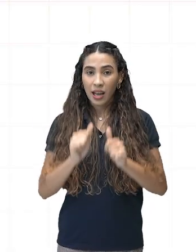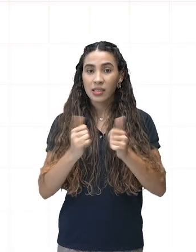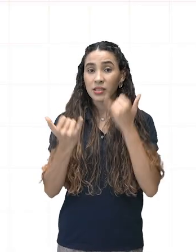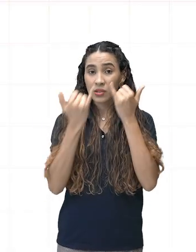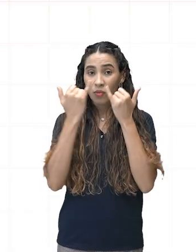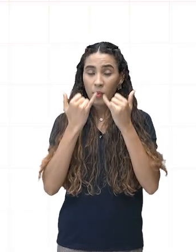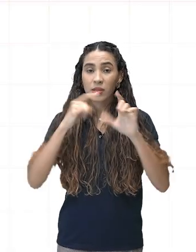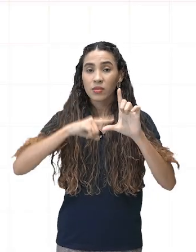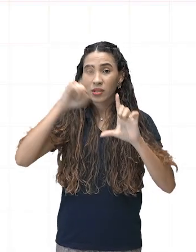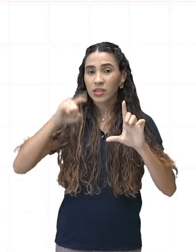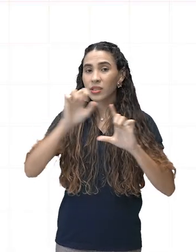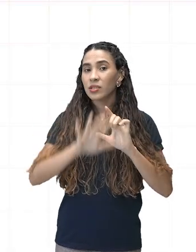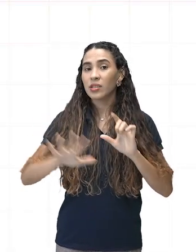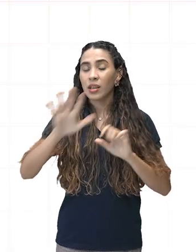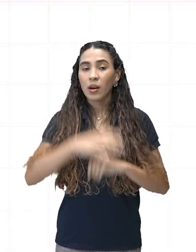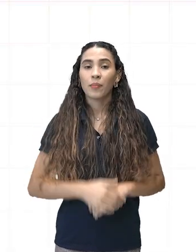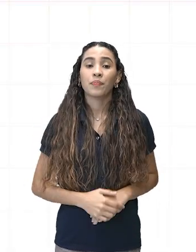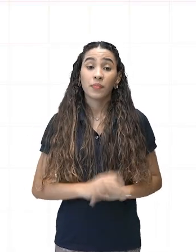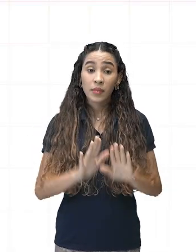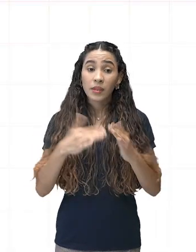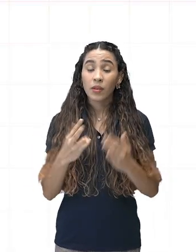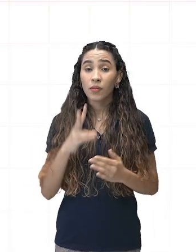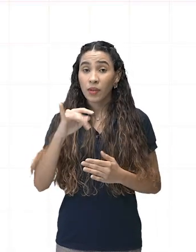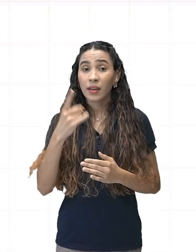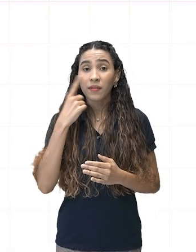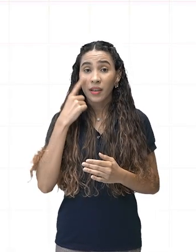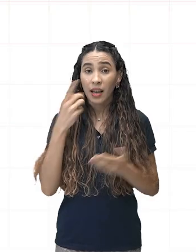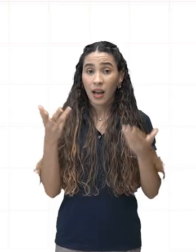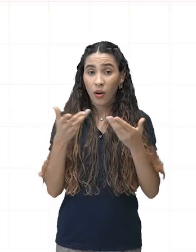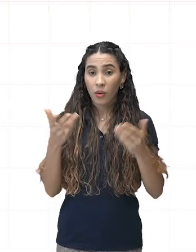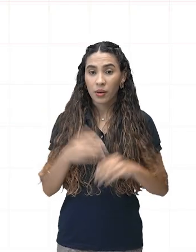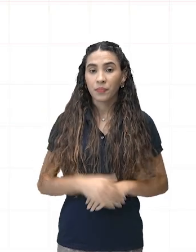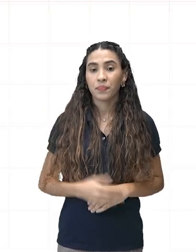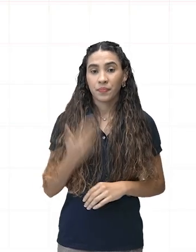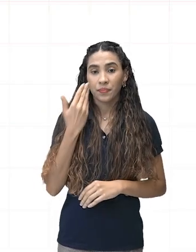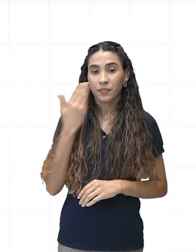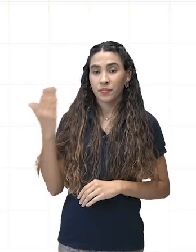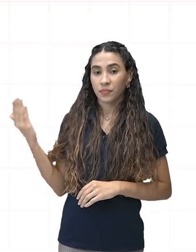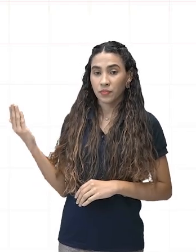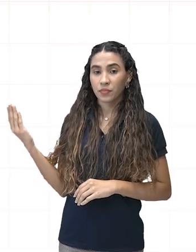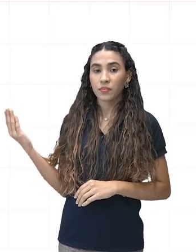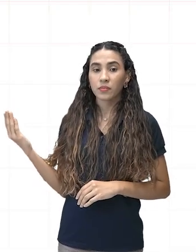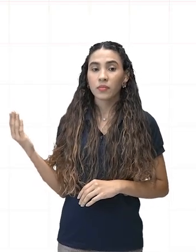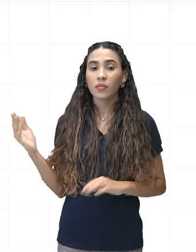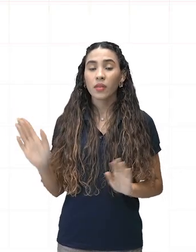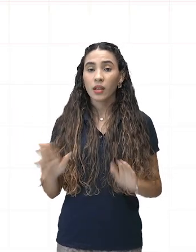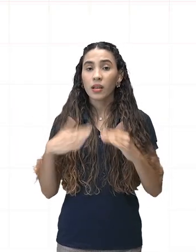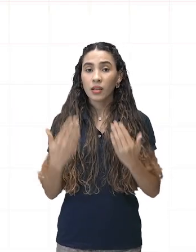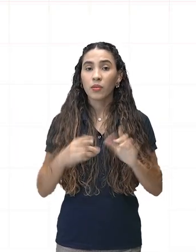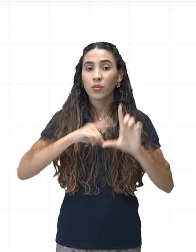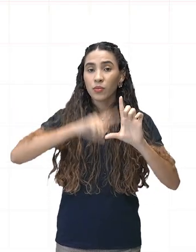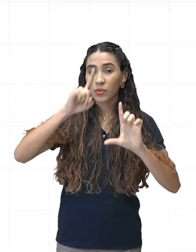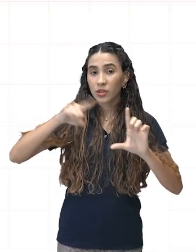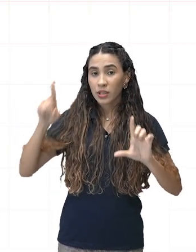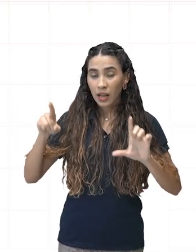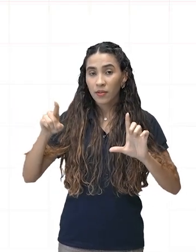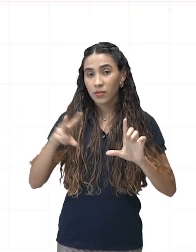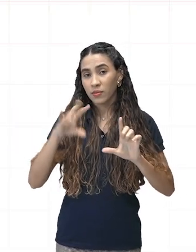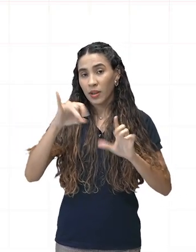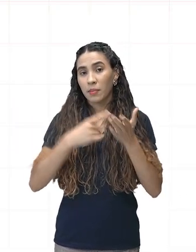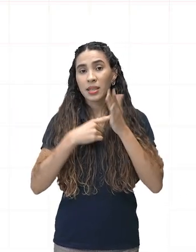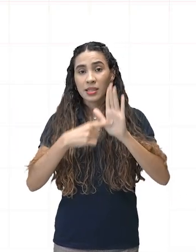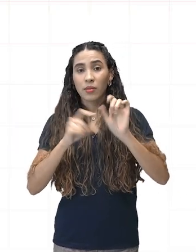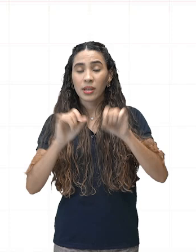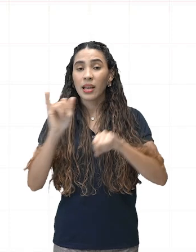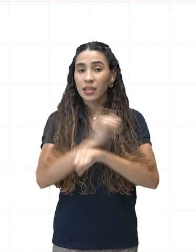dados estatísticos de uma forma geral. E é isso que a gente vai ver aqui neste momento. Acompanhe aqui comigo. Olha, os gráficos estatísticos, eles